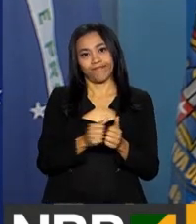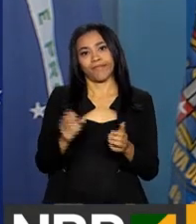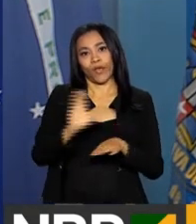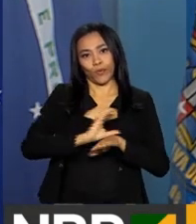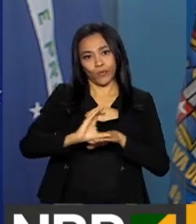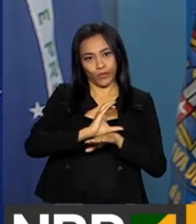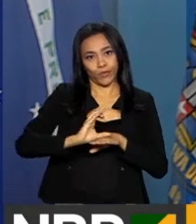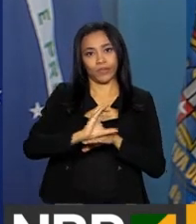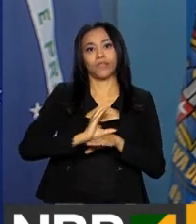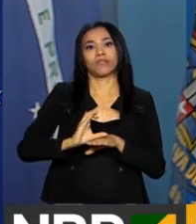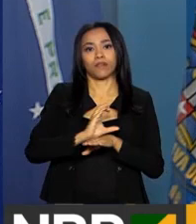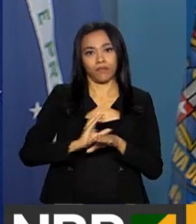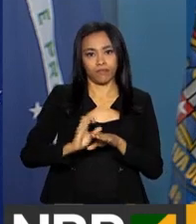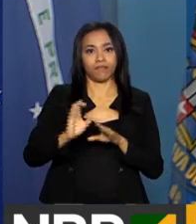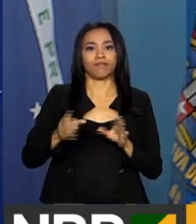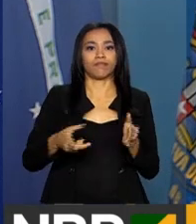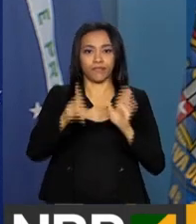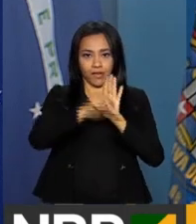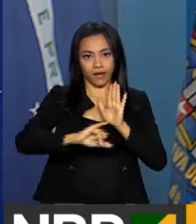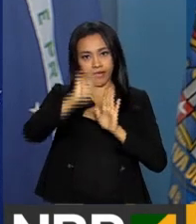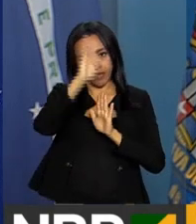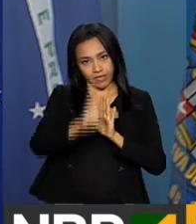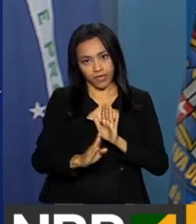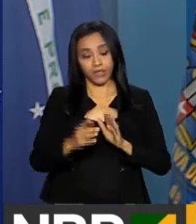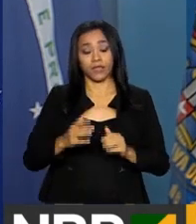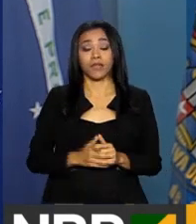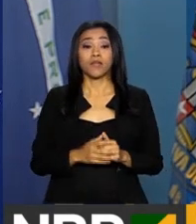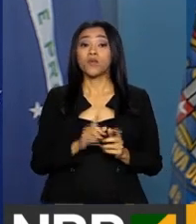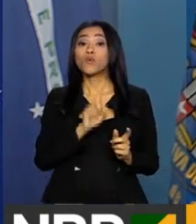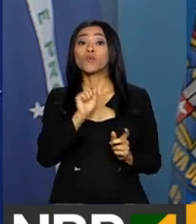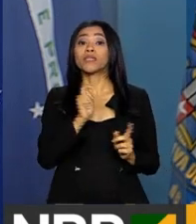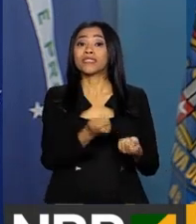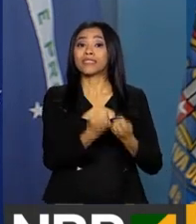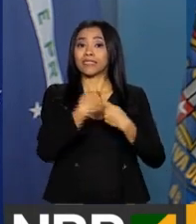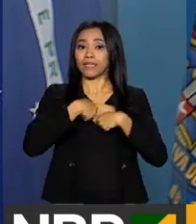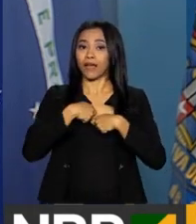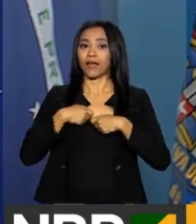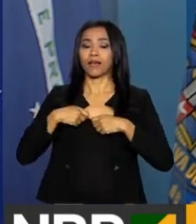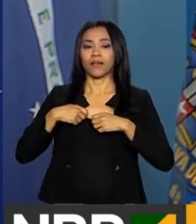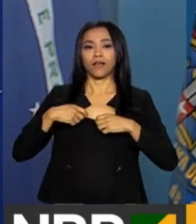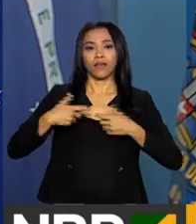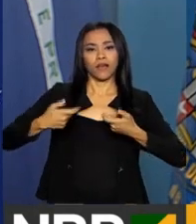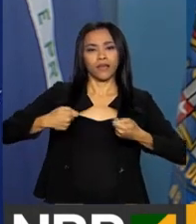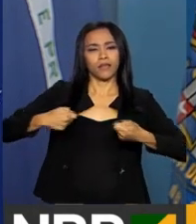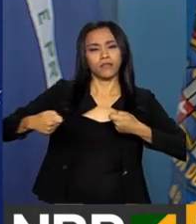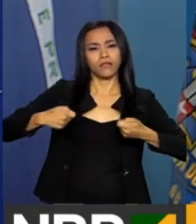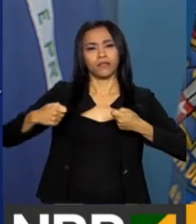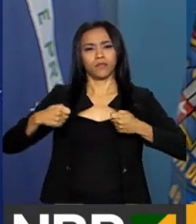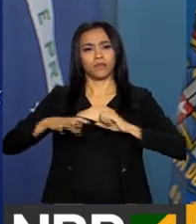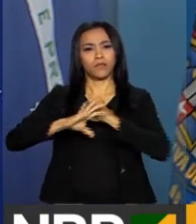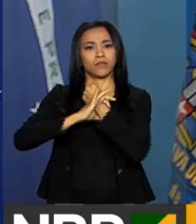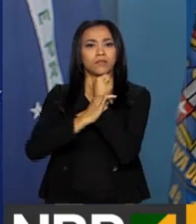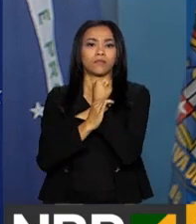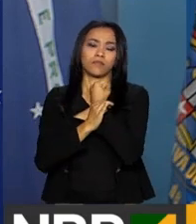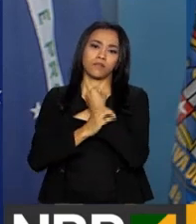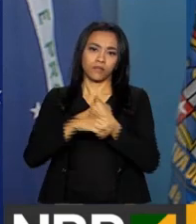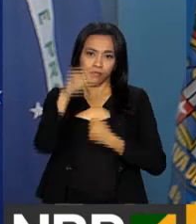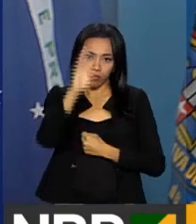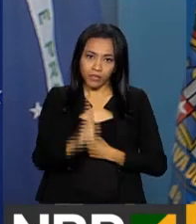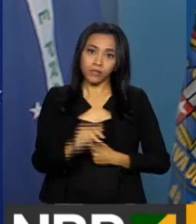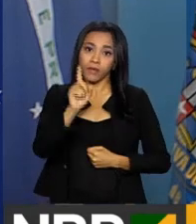eu acho que o que dá estabilidade ao país é o cumprimento